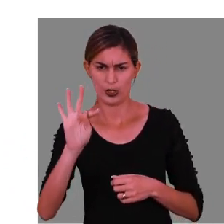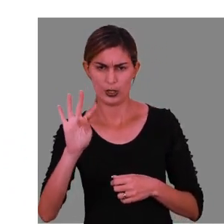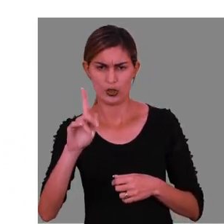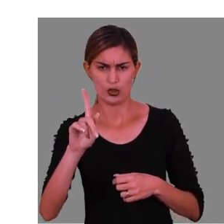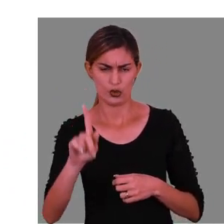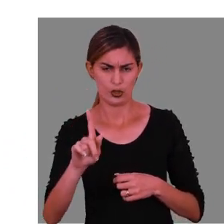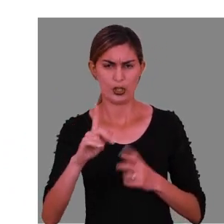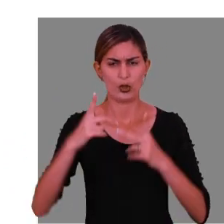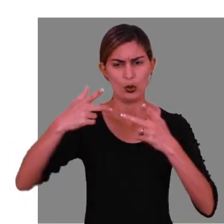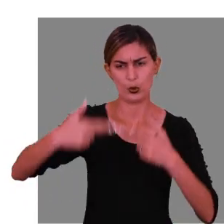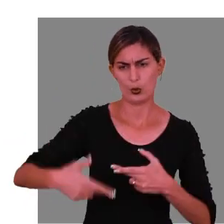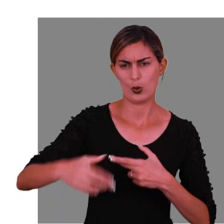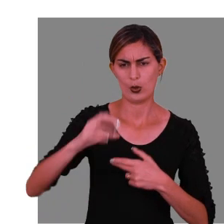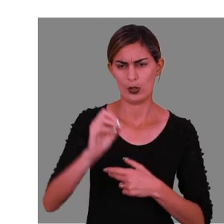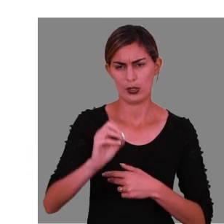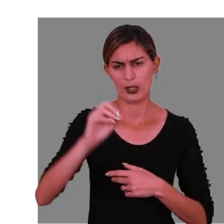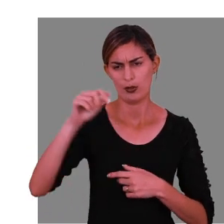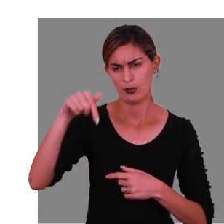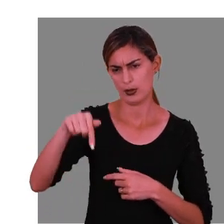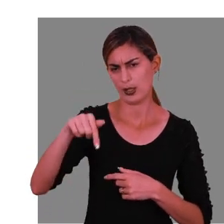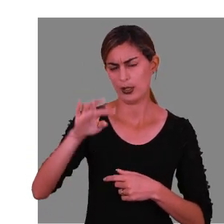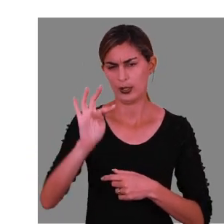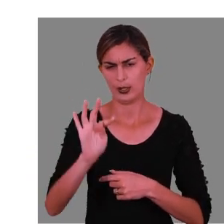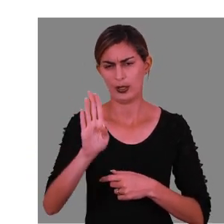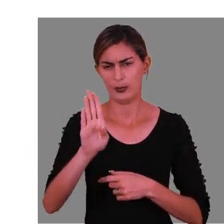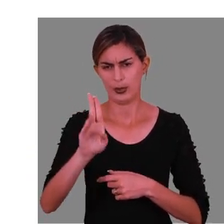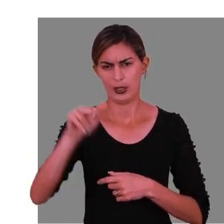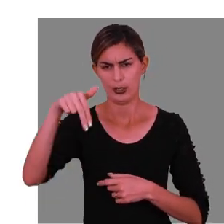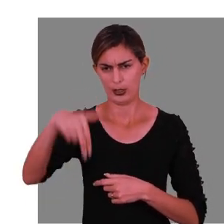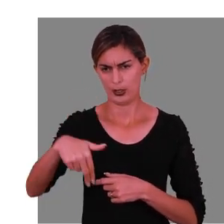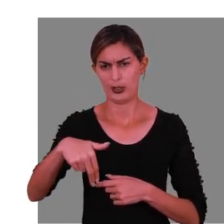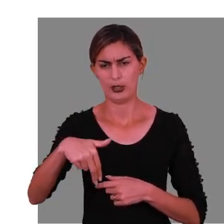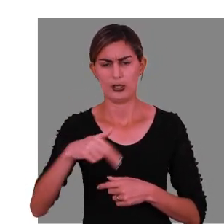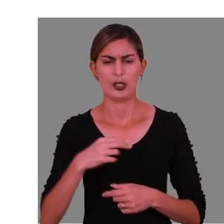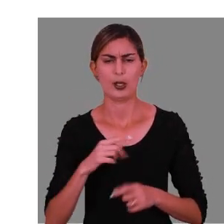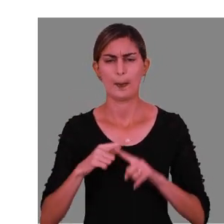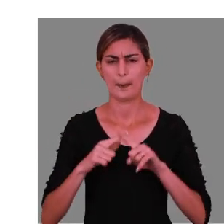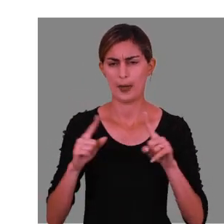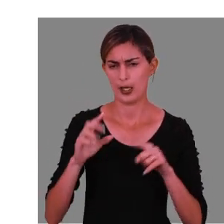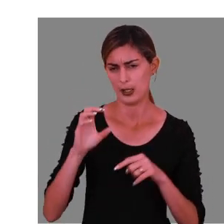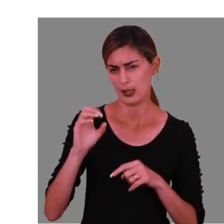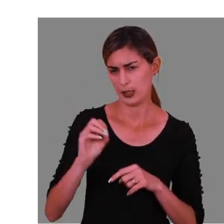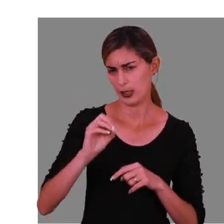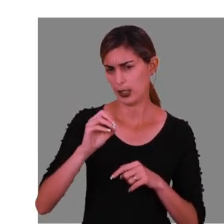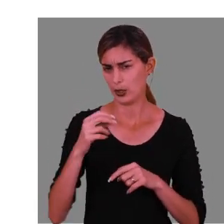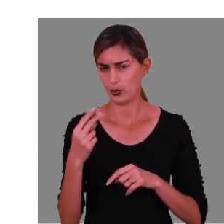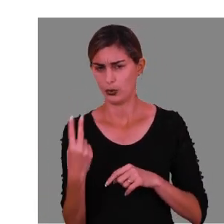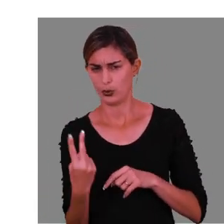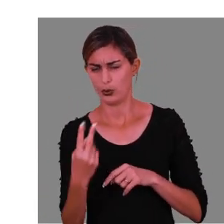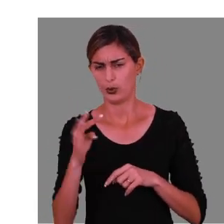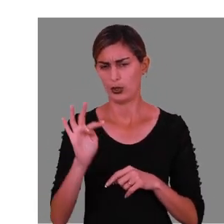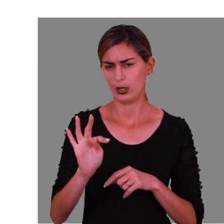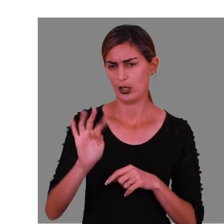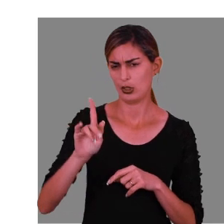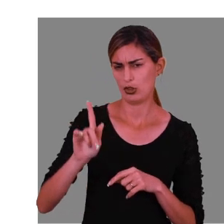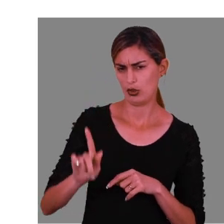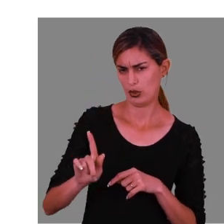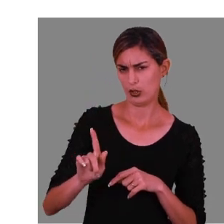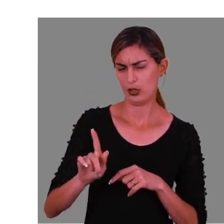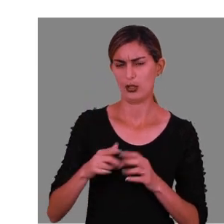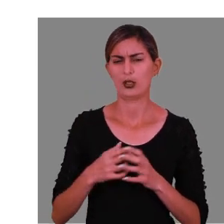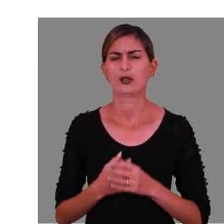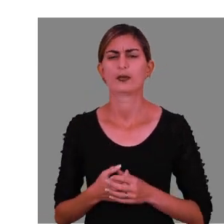é igual a 0,7 TBN mais 0,2 TG mais